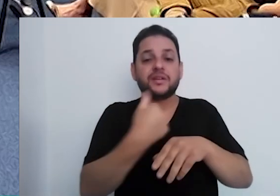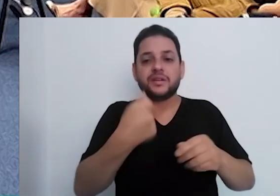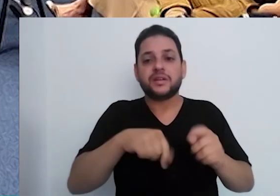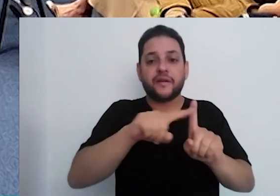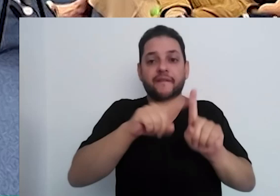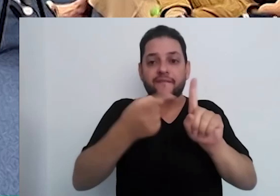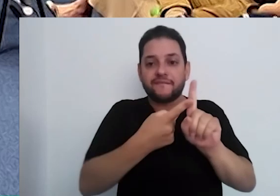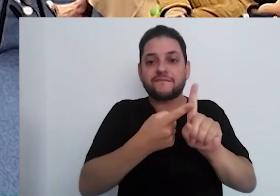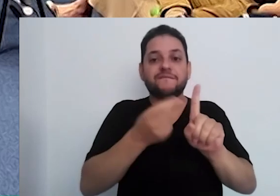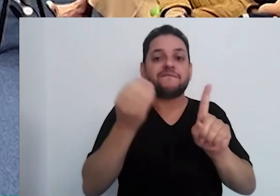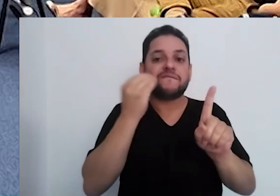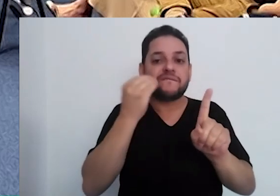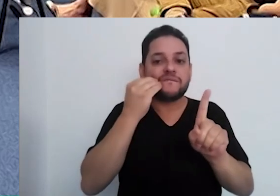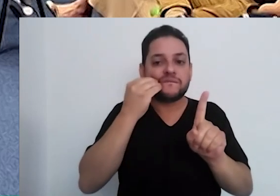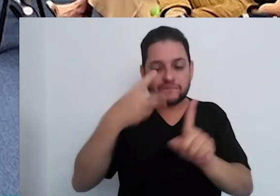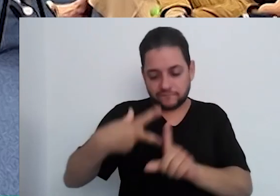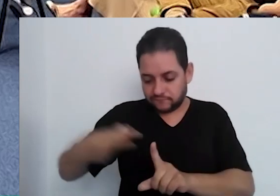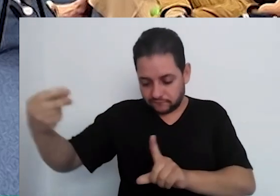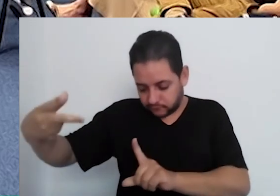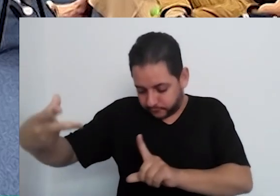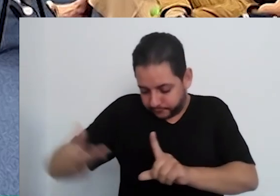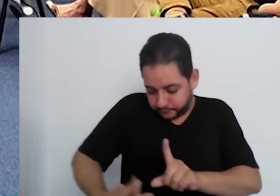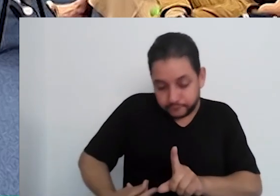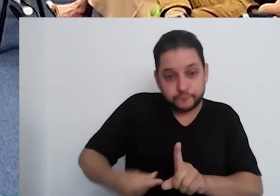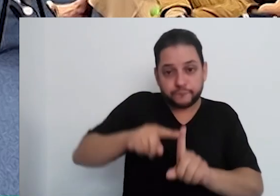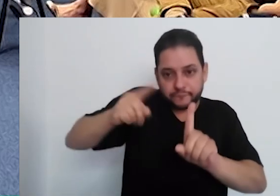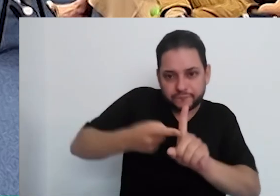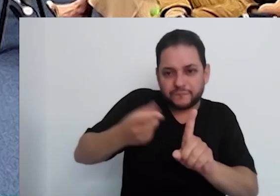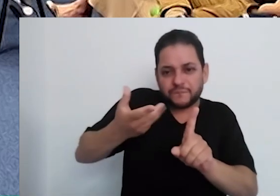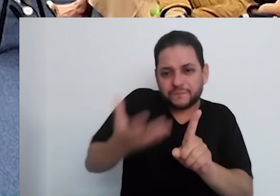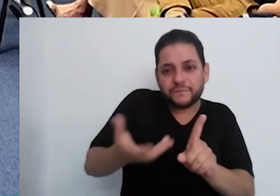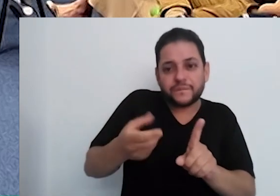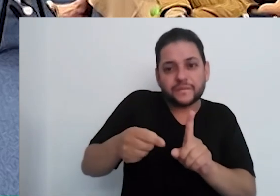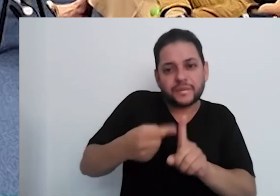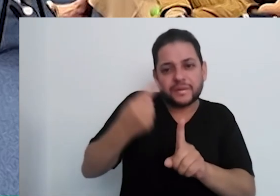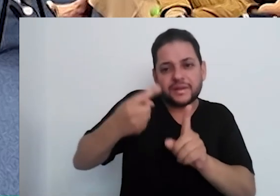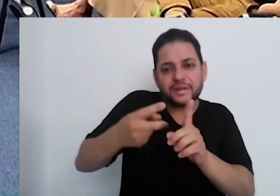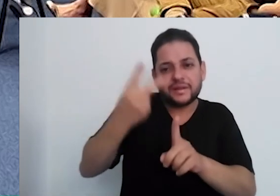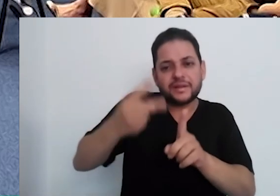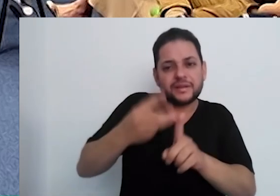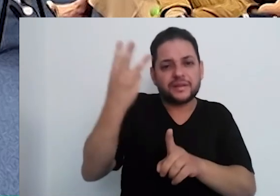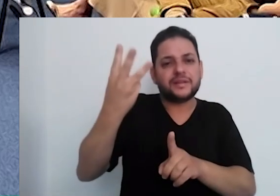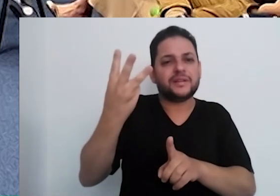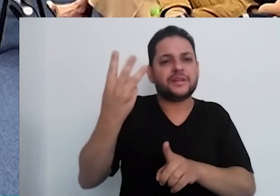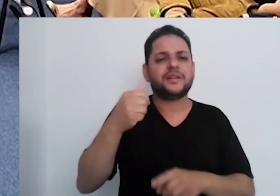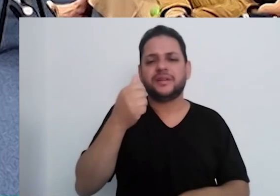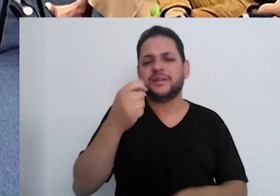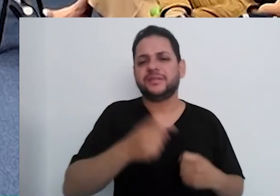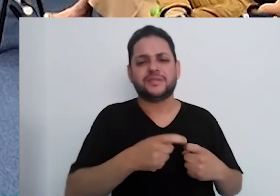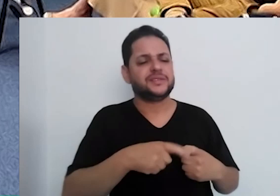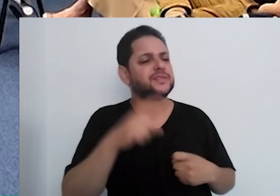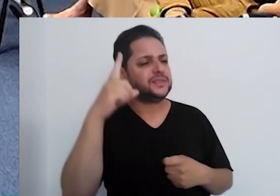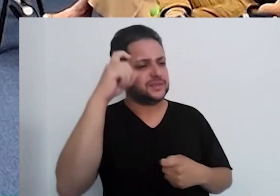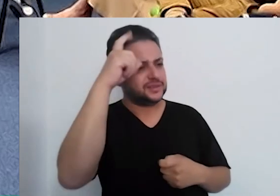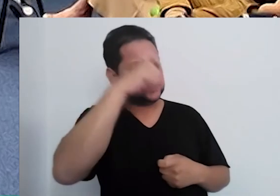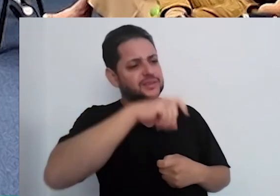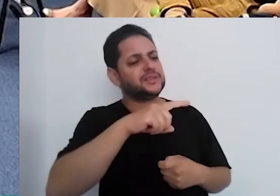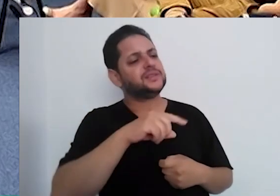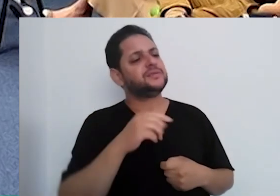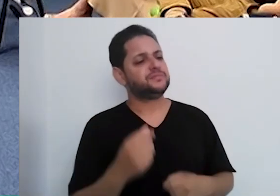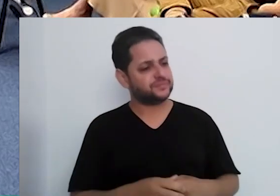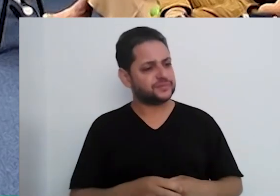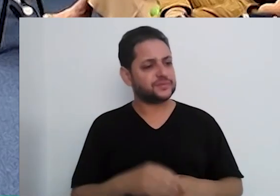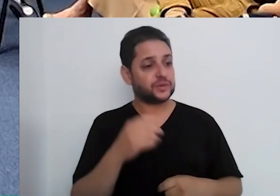época faz muito tempo isso E aí o médico na ocasião chegou e falou assim Ah Renata tá difícil antes na sua próxima eh